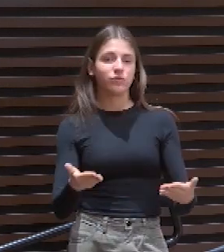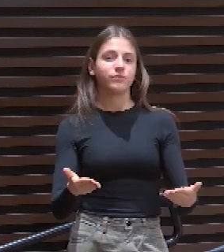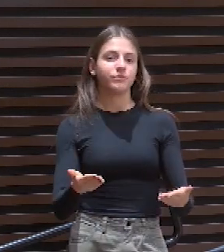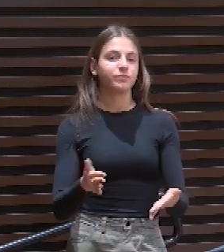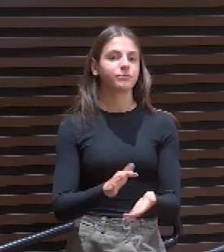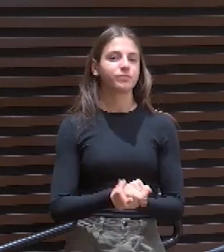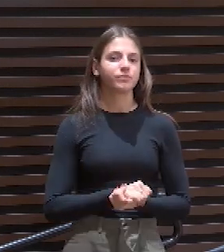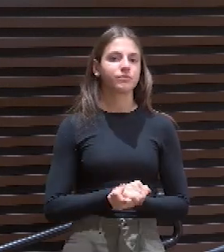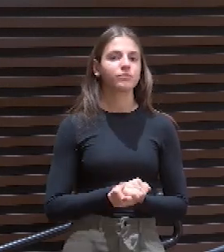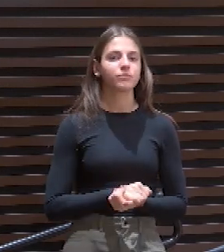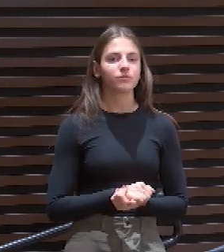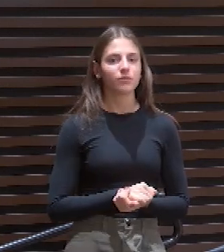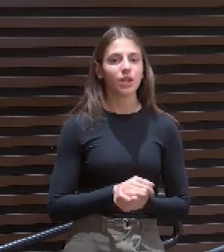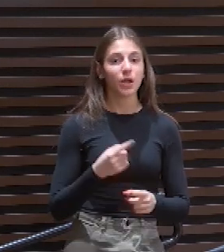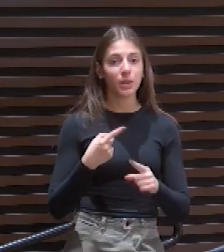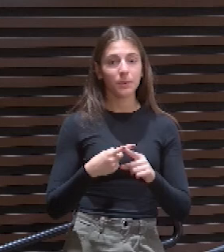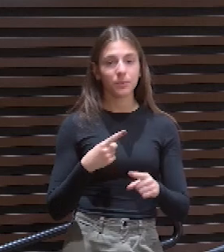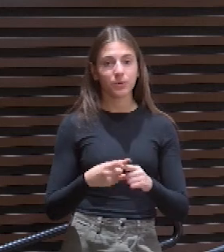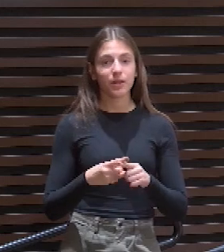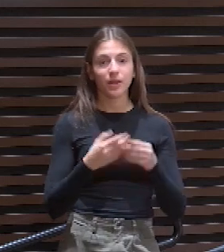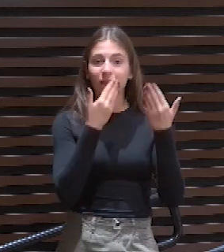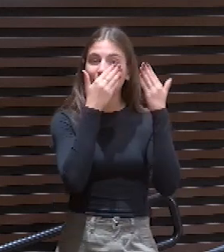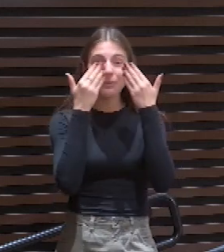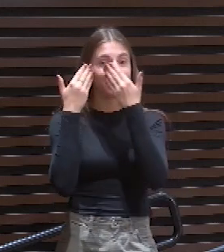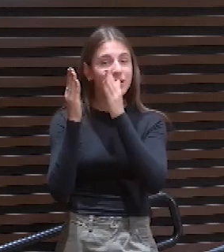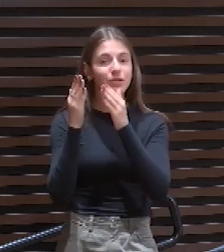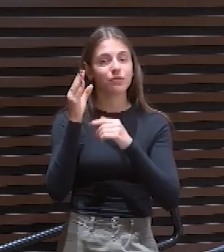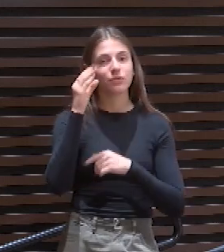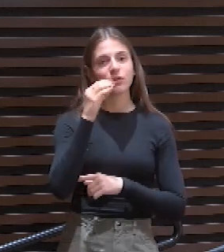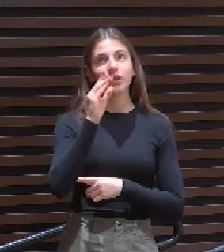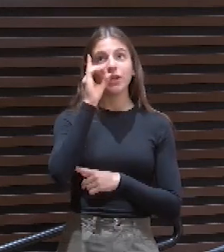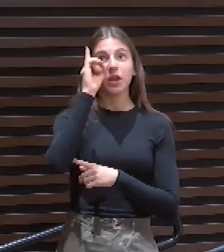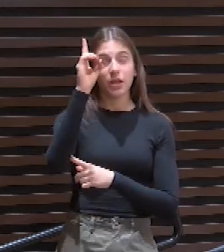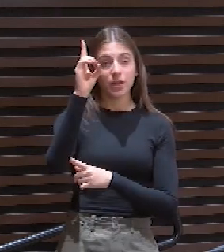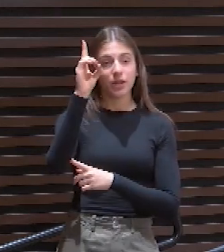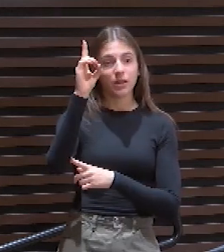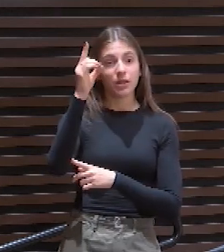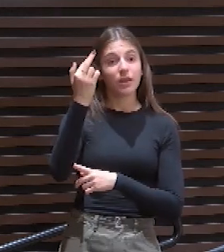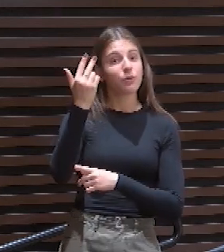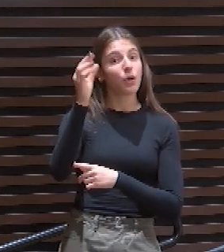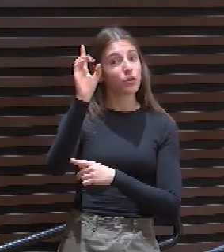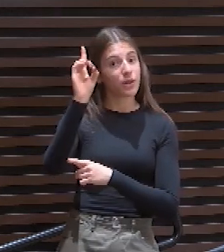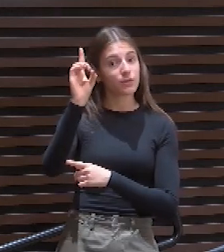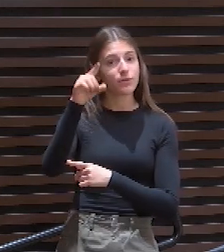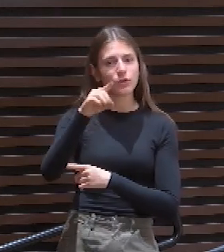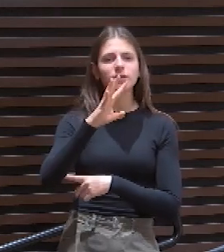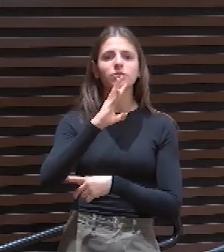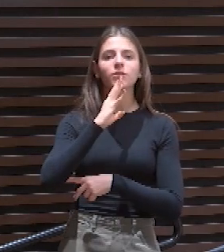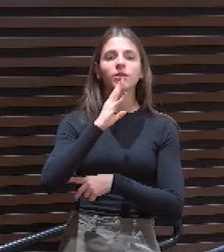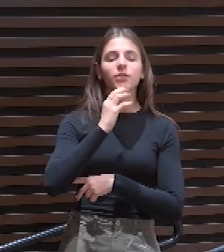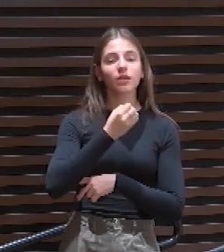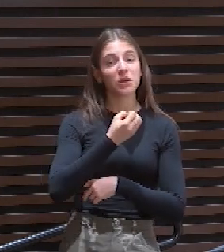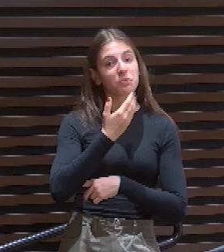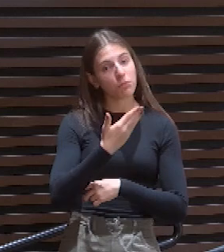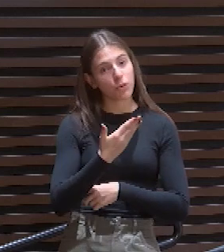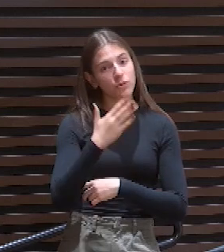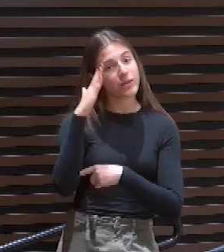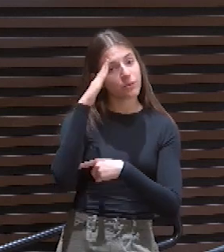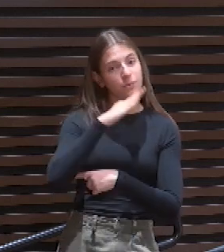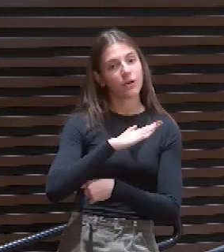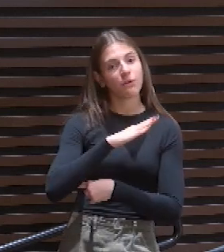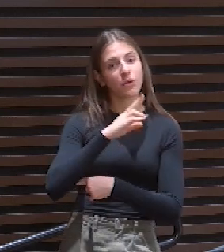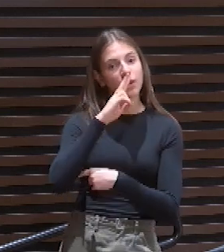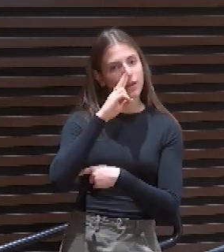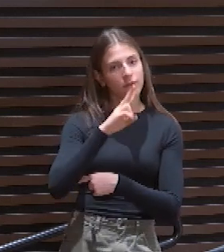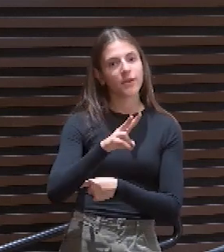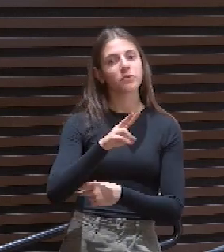que no dia em que deles comerdes, se vos abrirão os olhos e como Deus sereis conhecedores do bem e do mal. Vendo a mulher